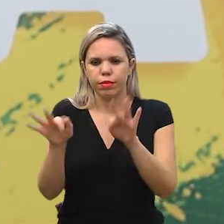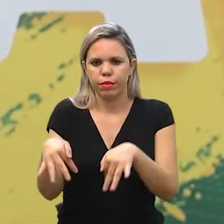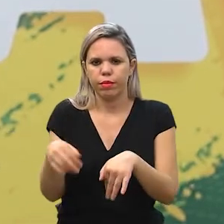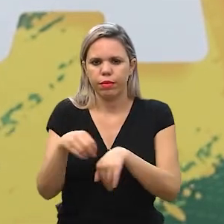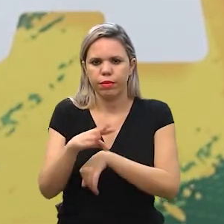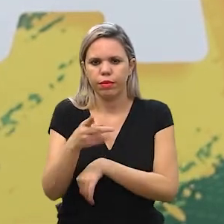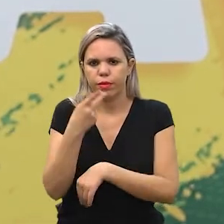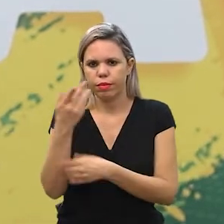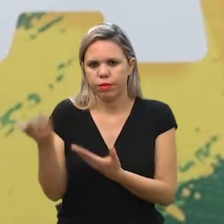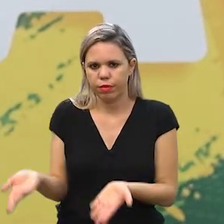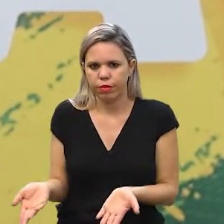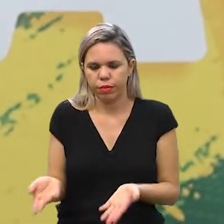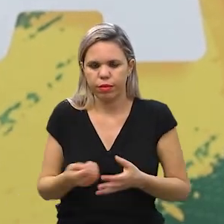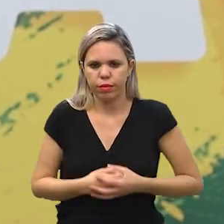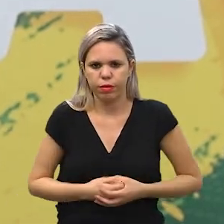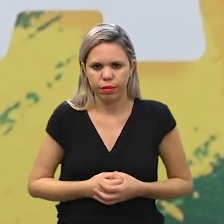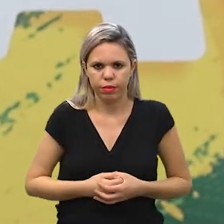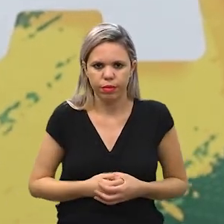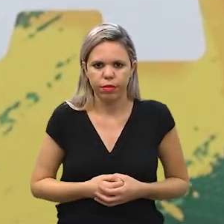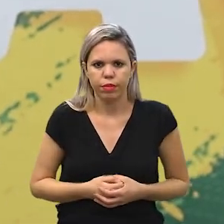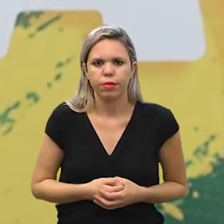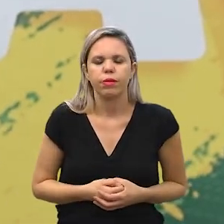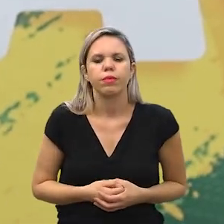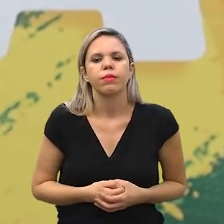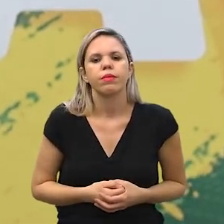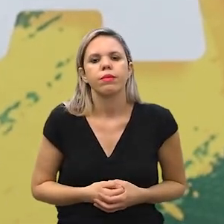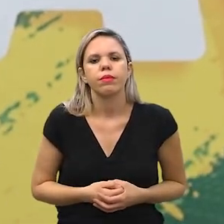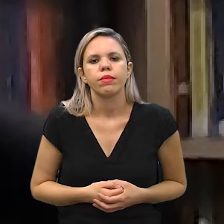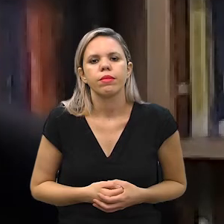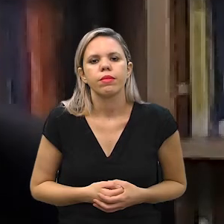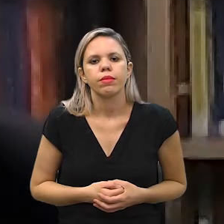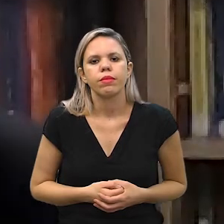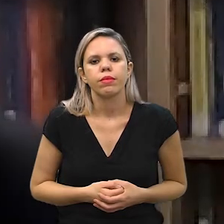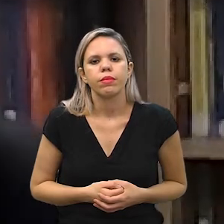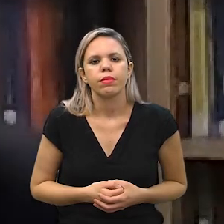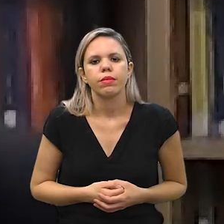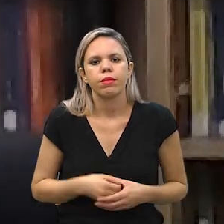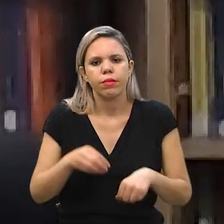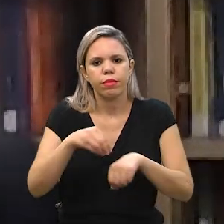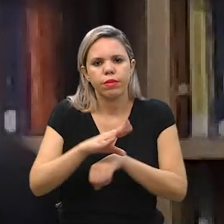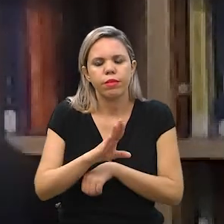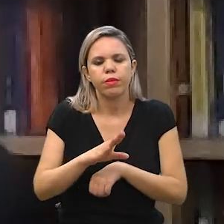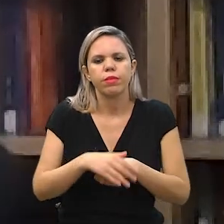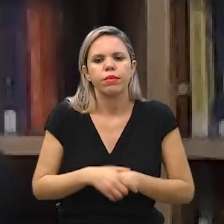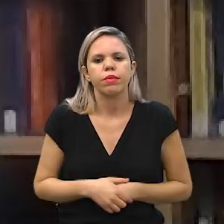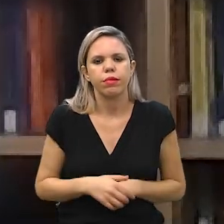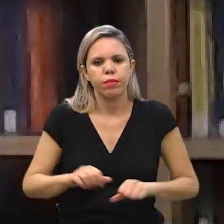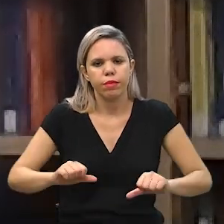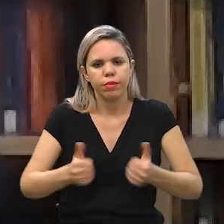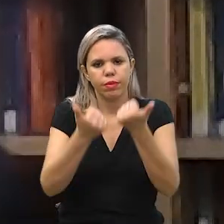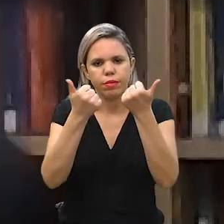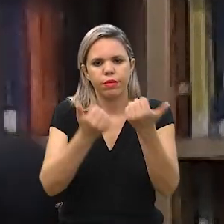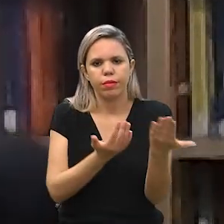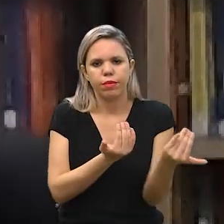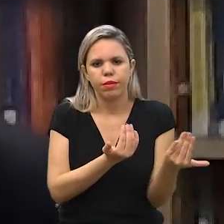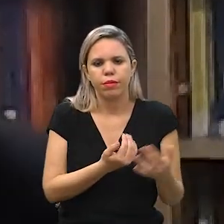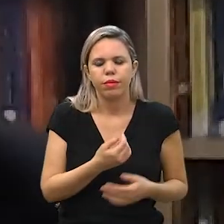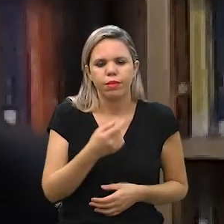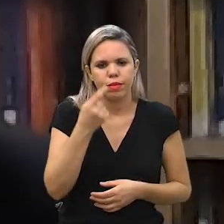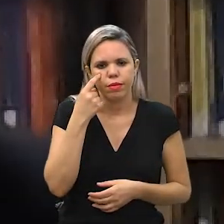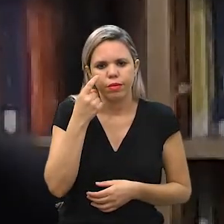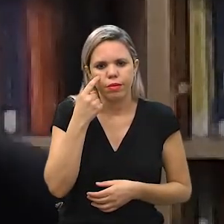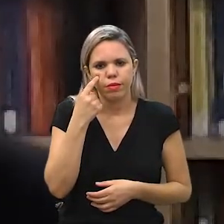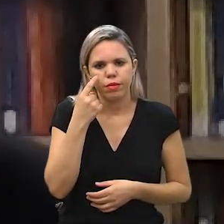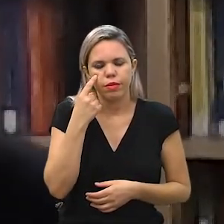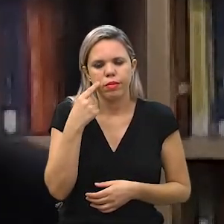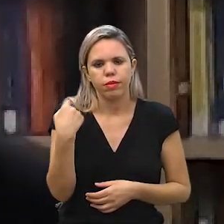mais alguma coisa que você queira colocar, professor? Quero deixar aí uma mensagem positiva para os jovens, né?